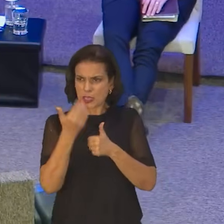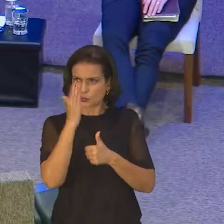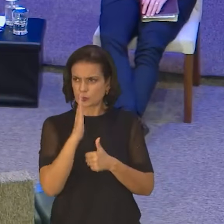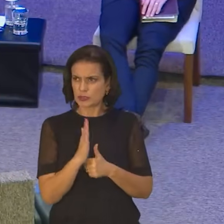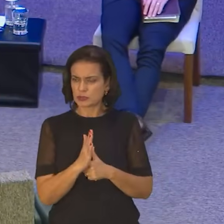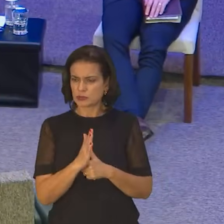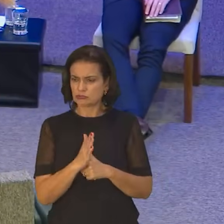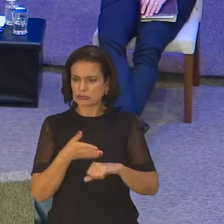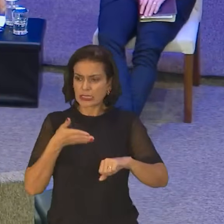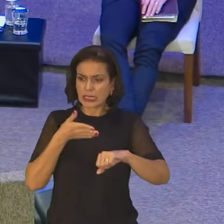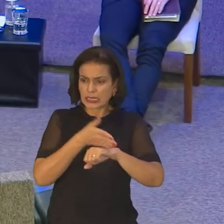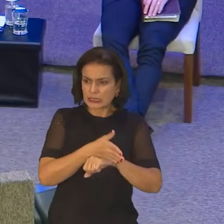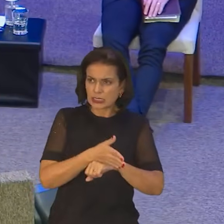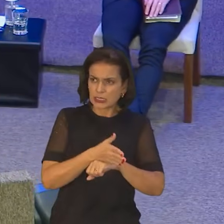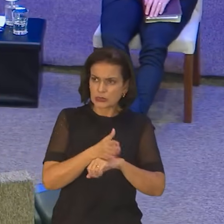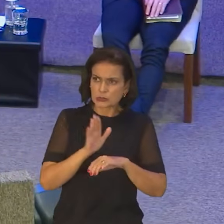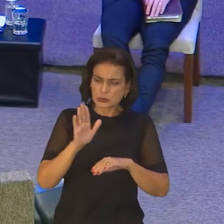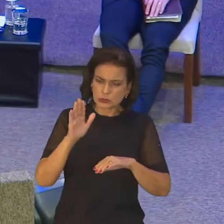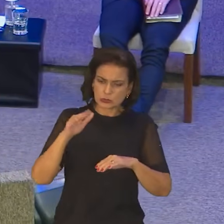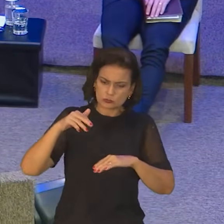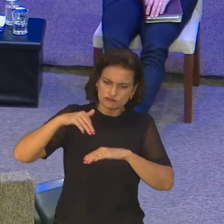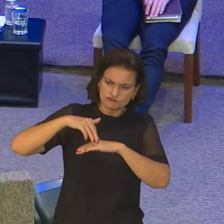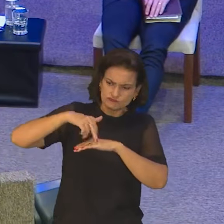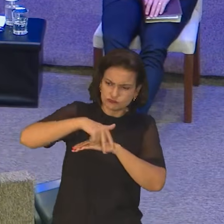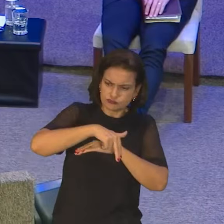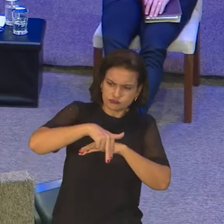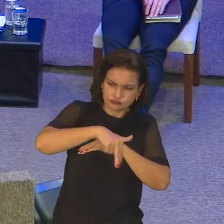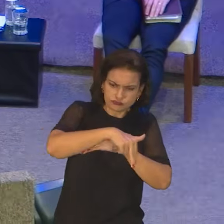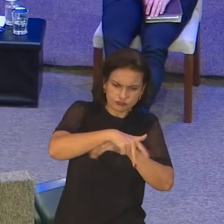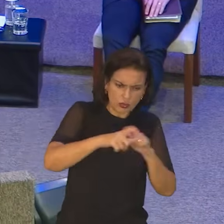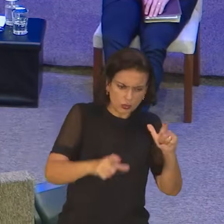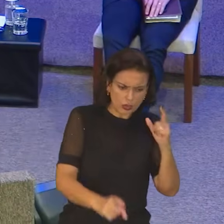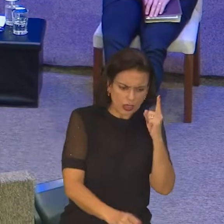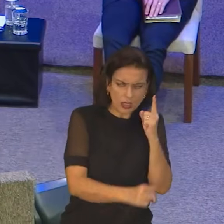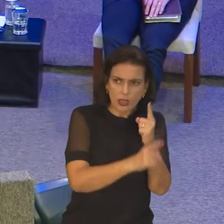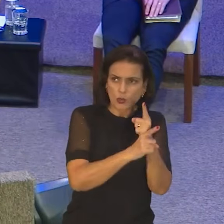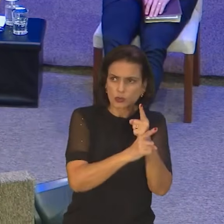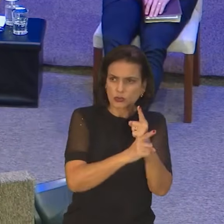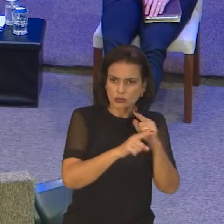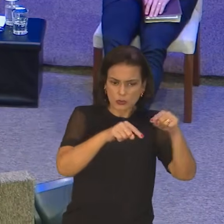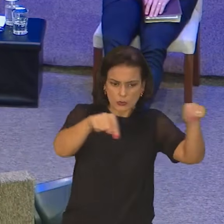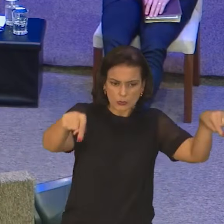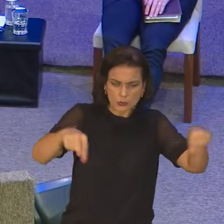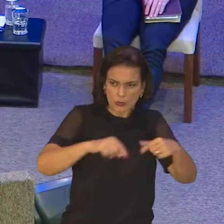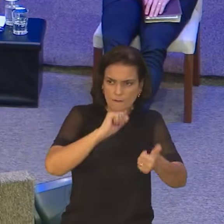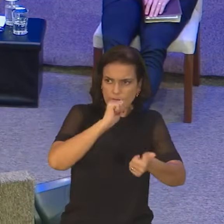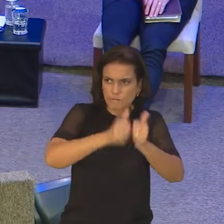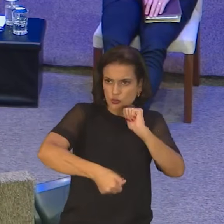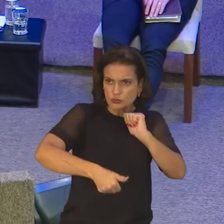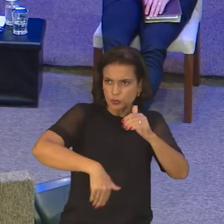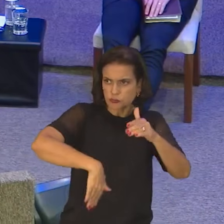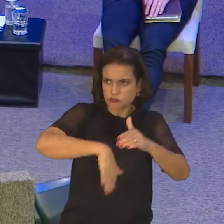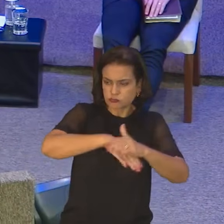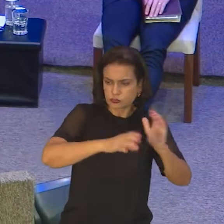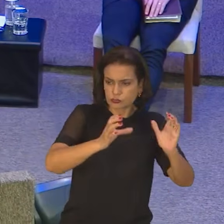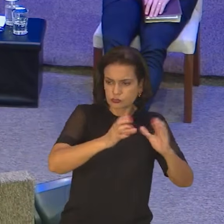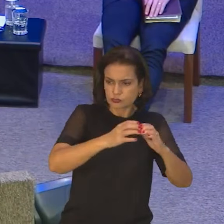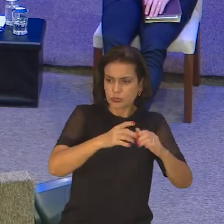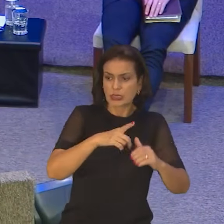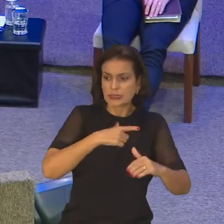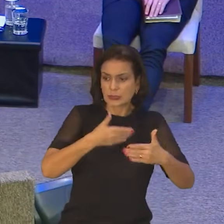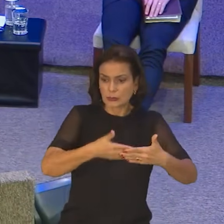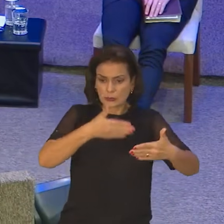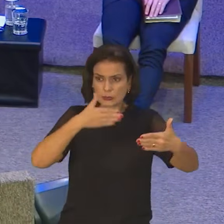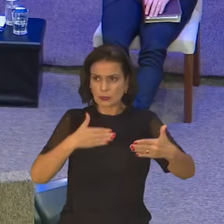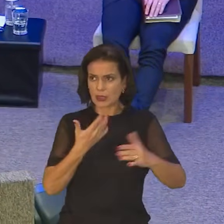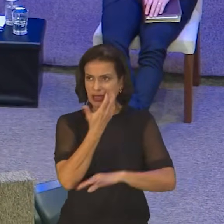Entrei na favela, desci naquele bico tal, e cheguei aí, encontrei uma cancha de futebol, e atrás dela tem um mato.